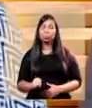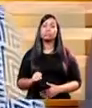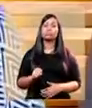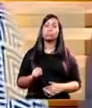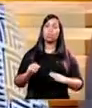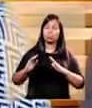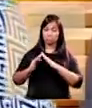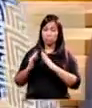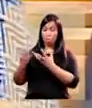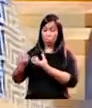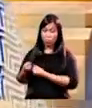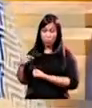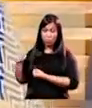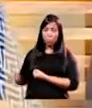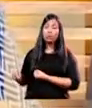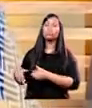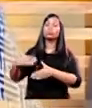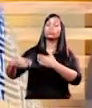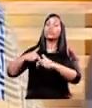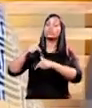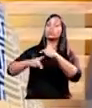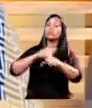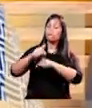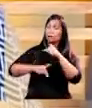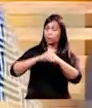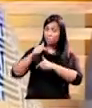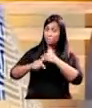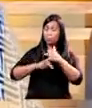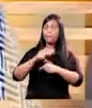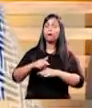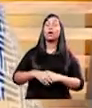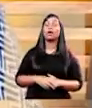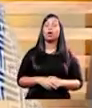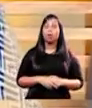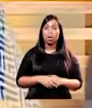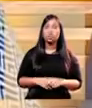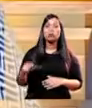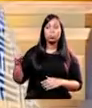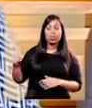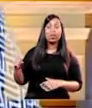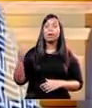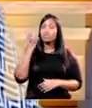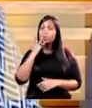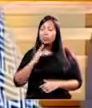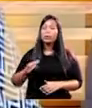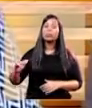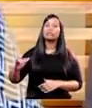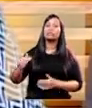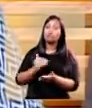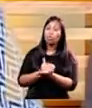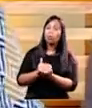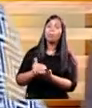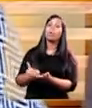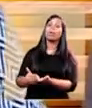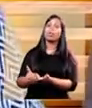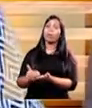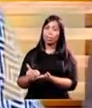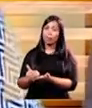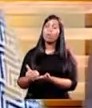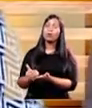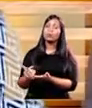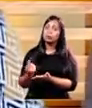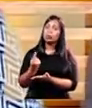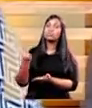o serviço de acolhimento desenvolve o trabalho, né, para que ela comece a ter o seu processo